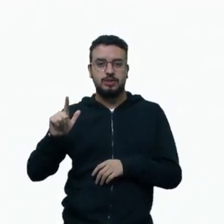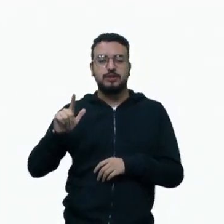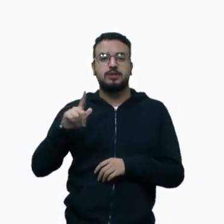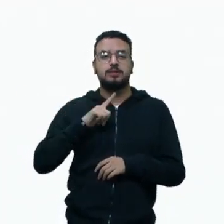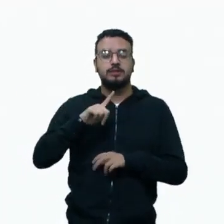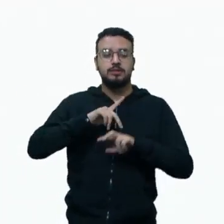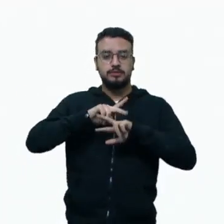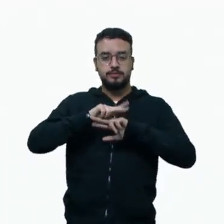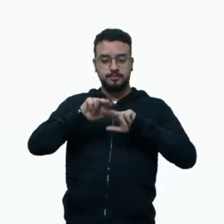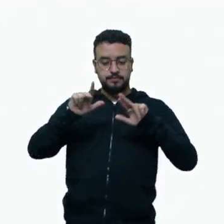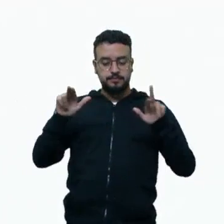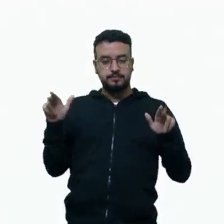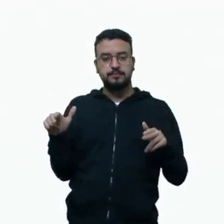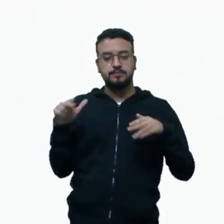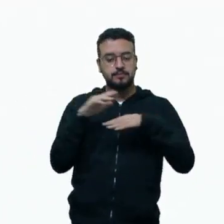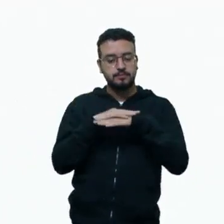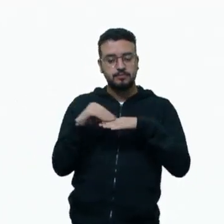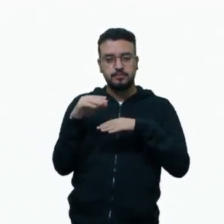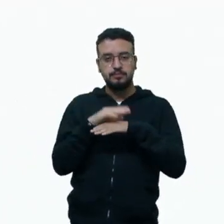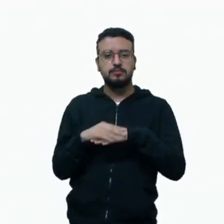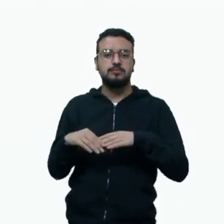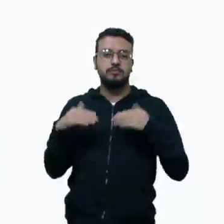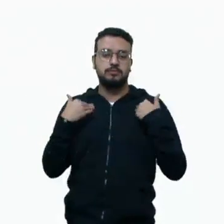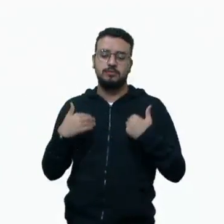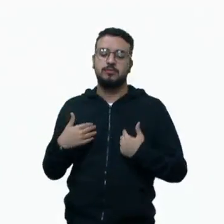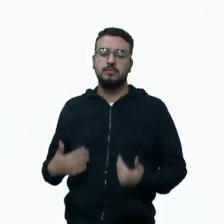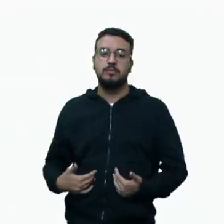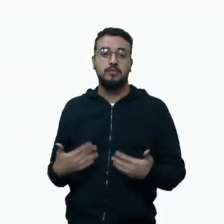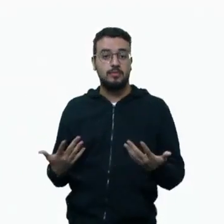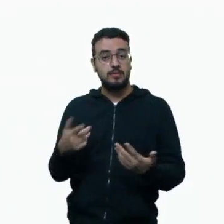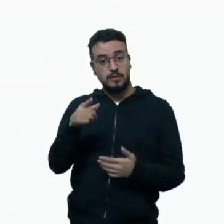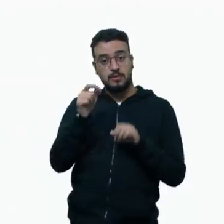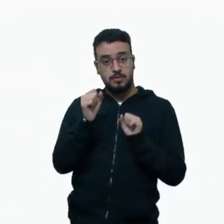tecidos corporais, também em órgãos. Então você pode ver